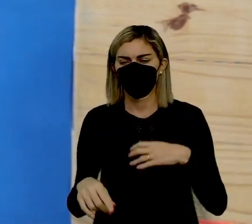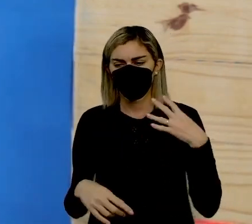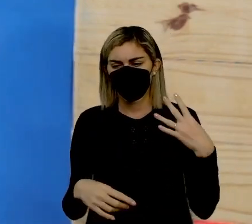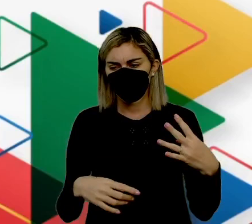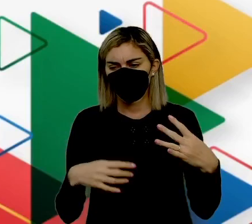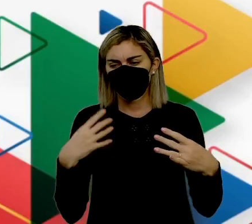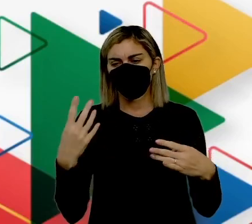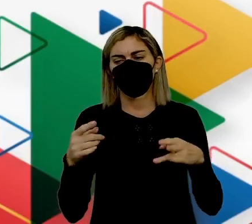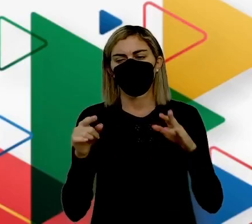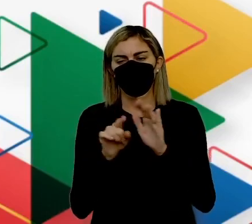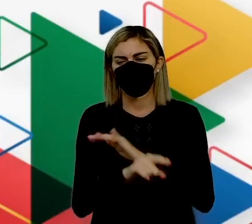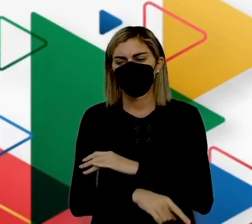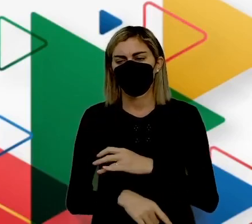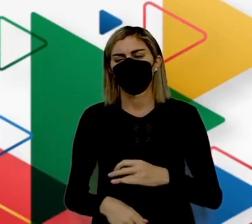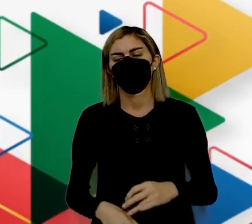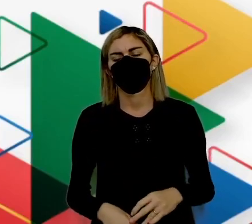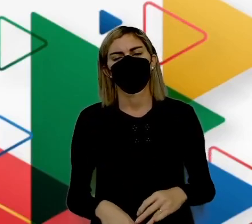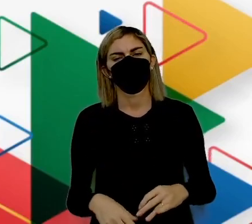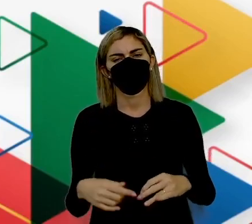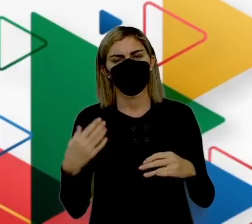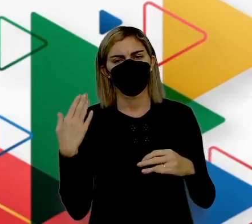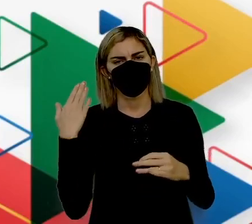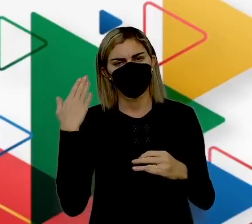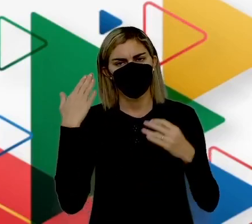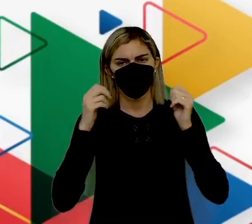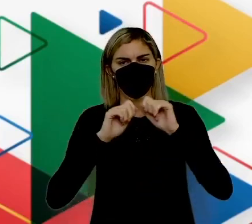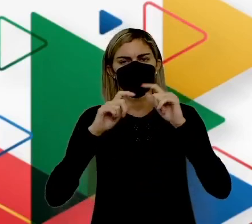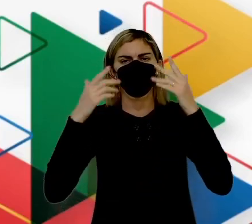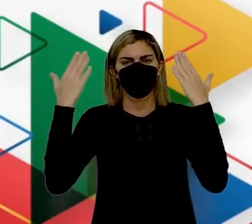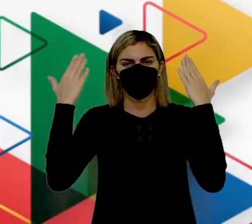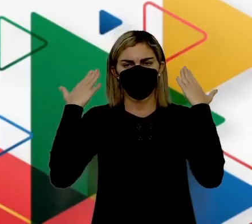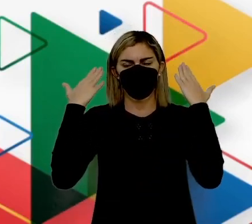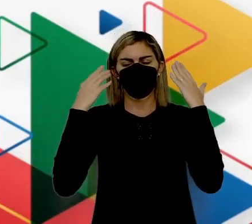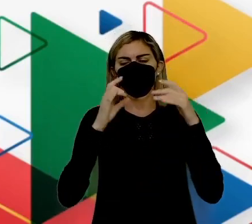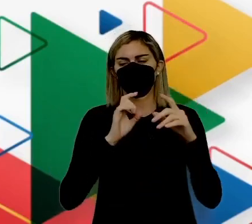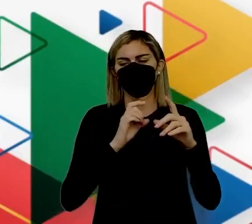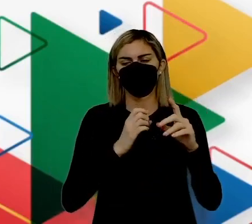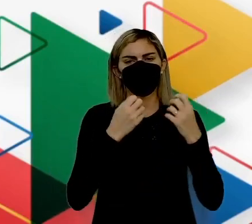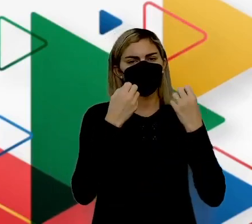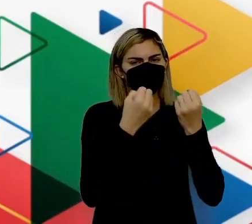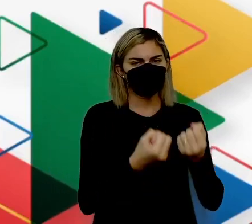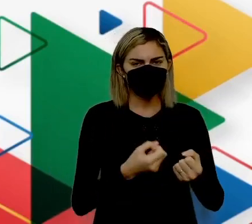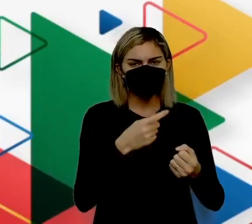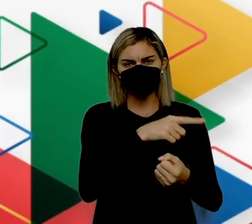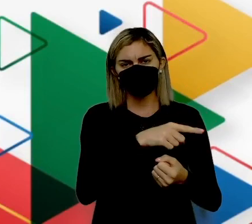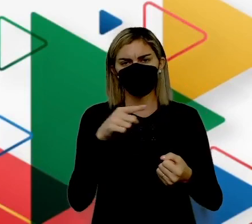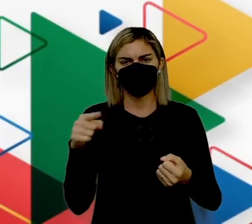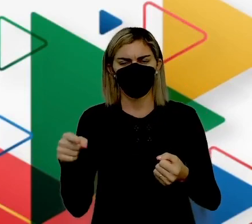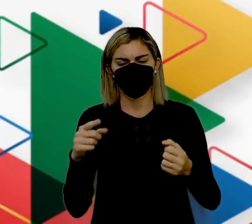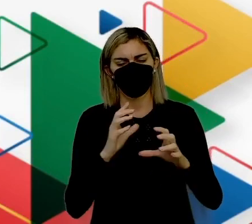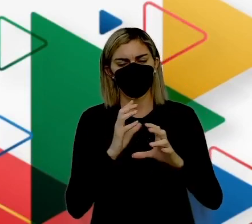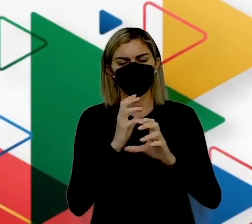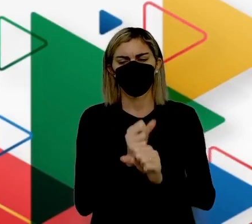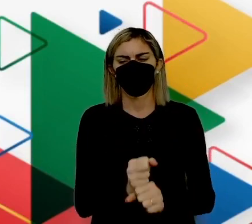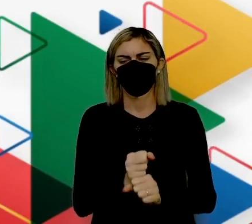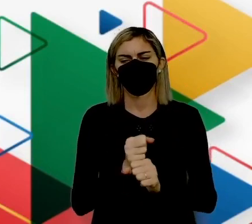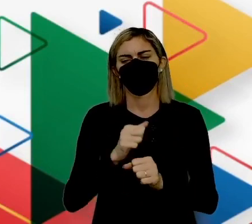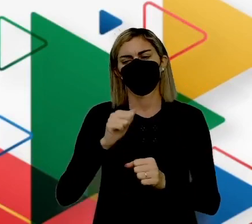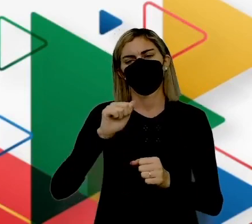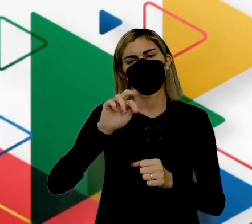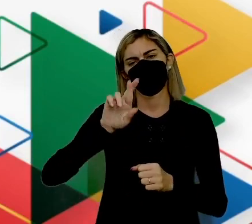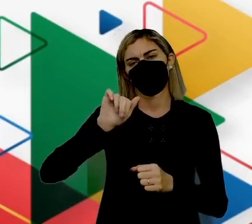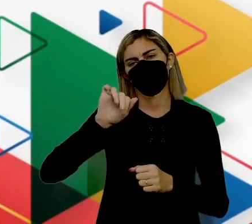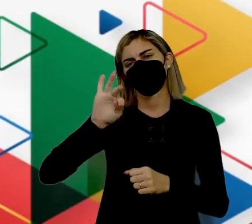pergunta é, olha a resolução. A carga de cada uma é a média